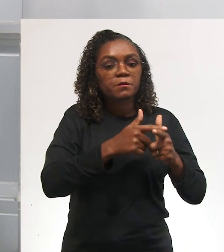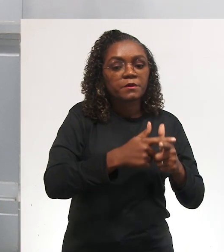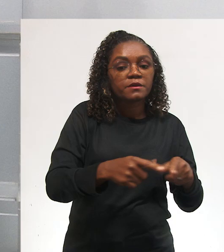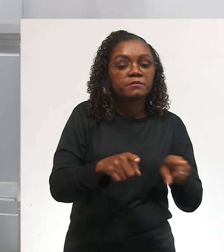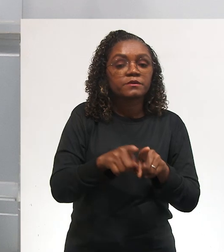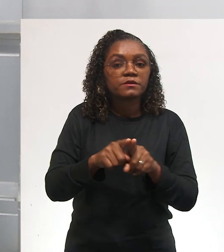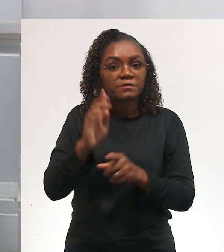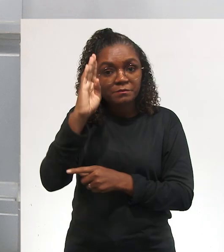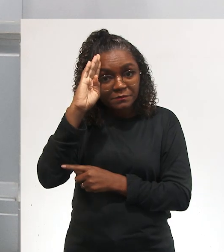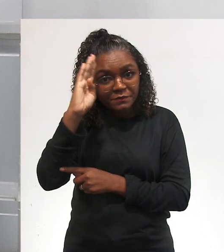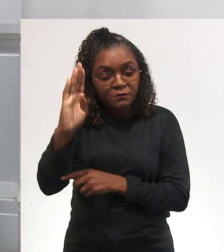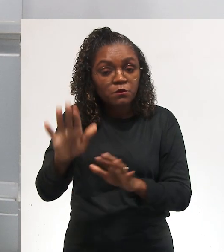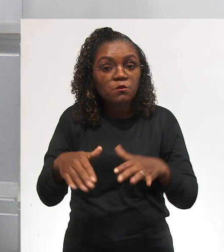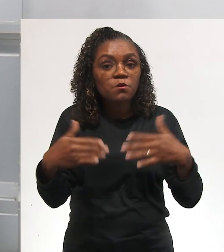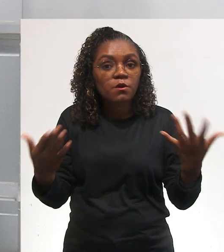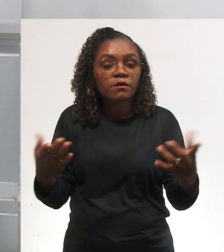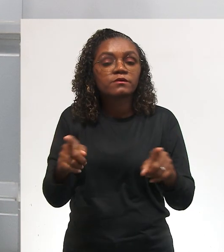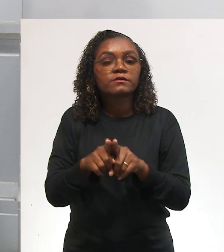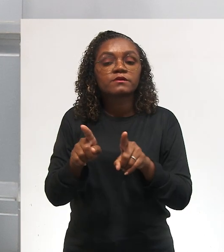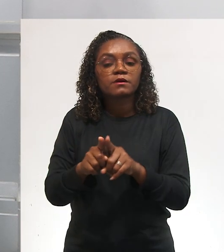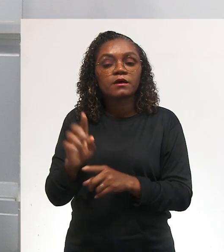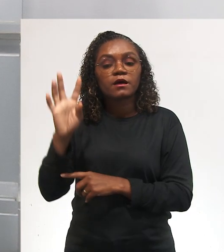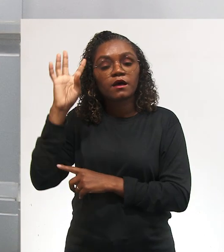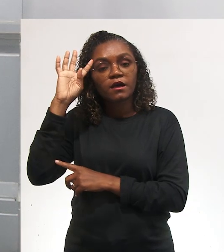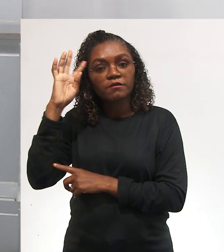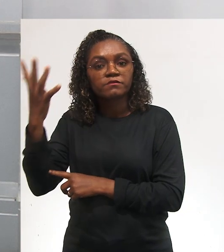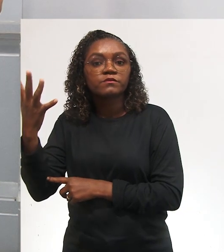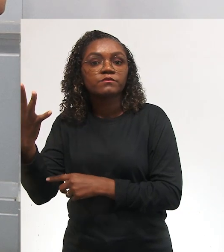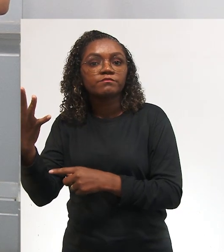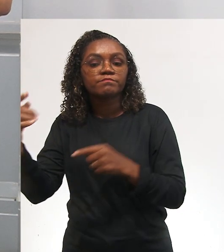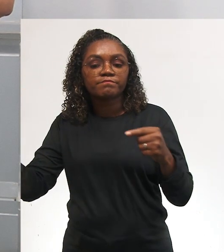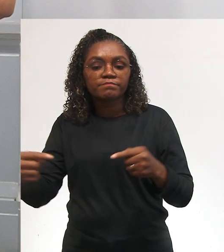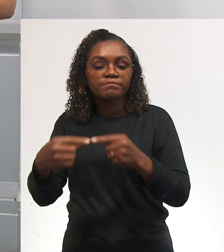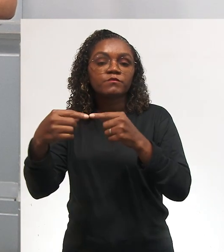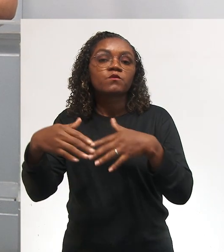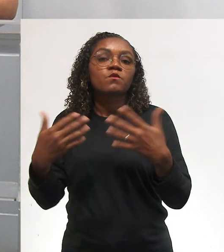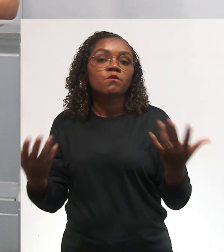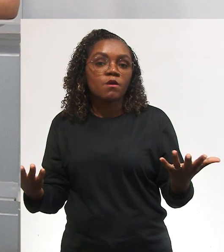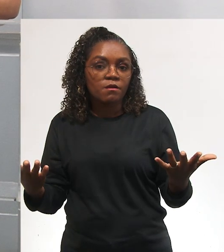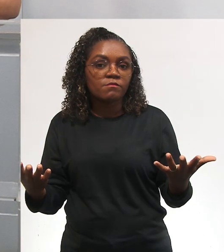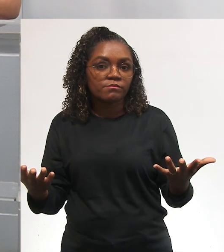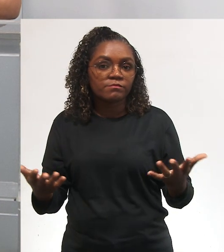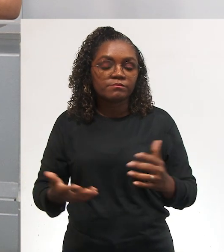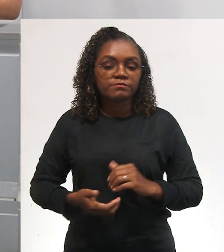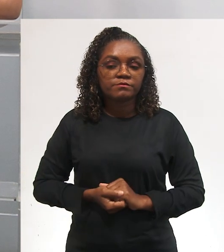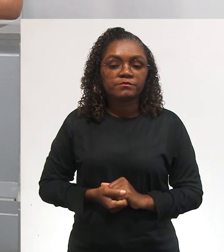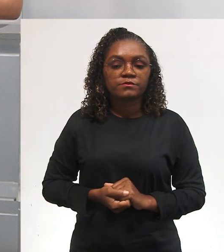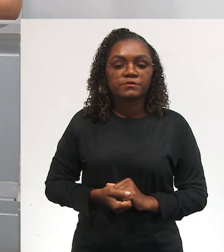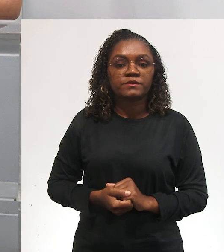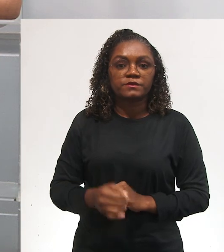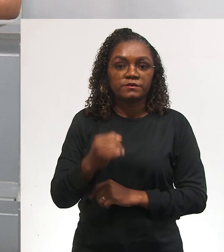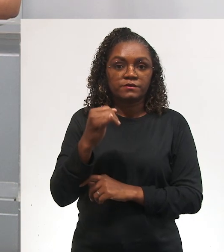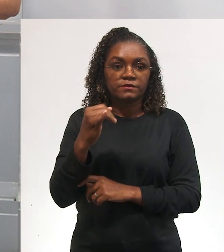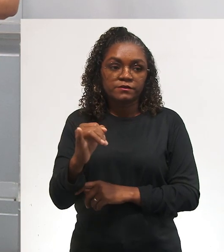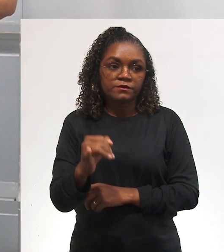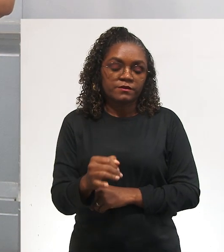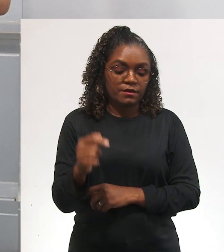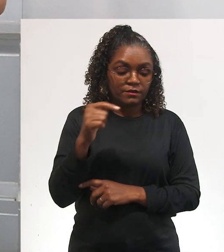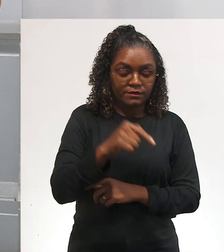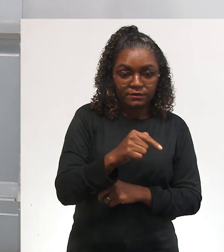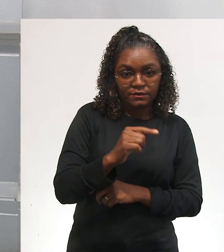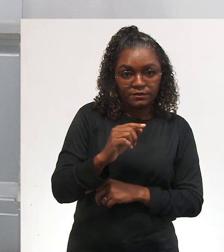qual é o problema, qual é o principal problema e qual é o efeito, né? A